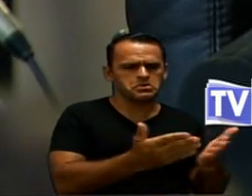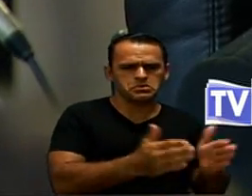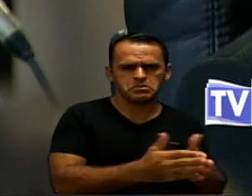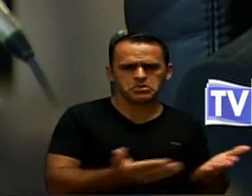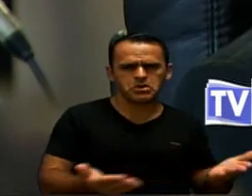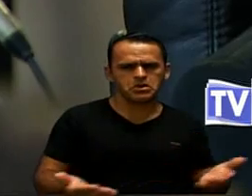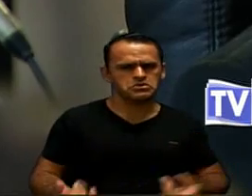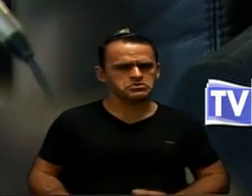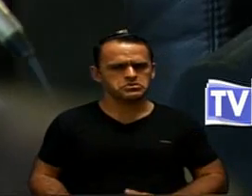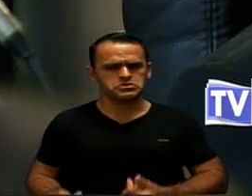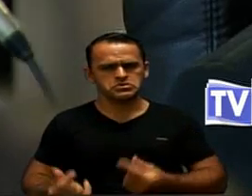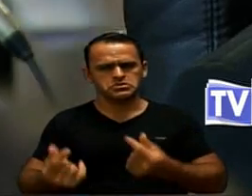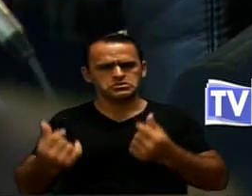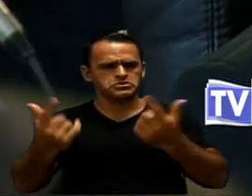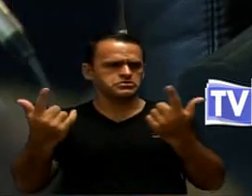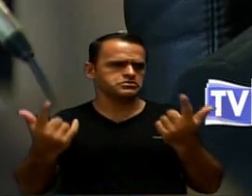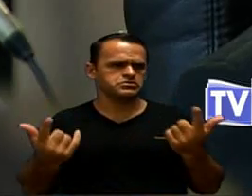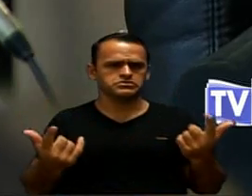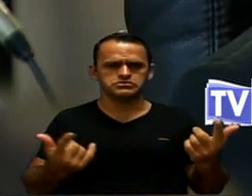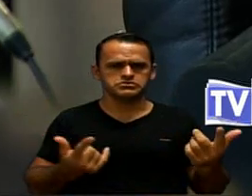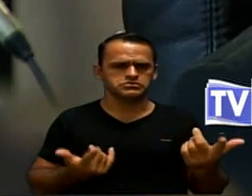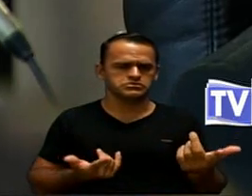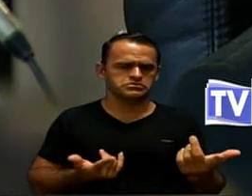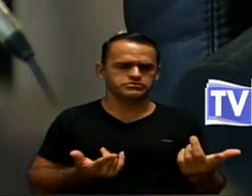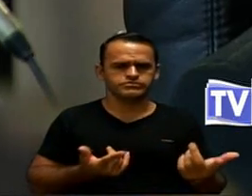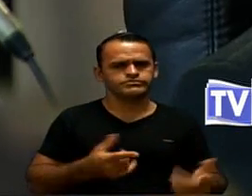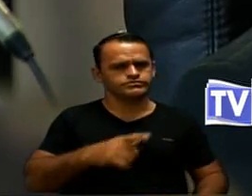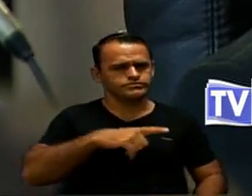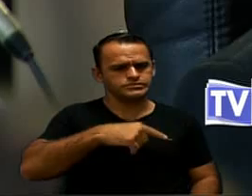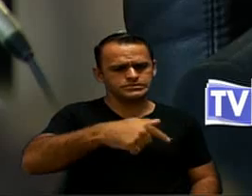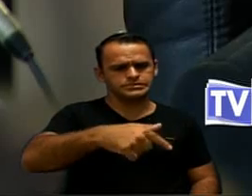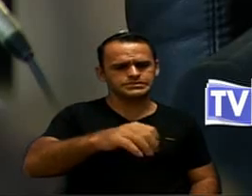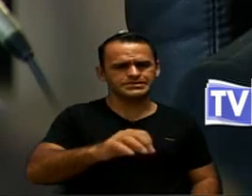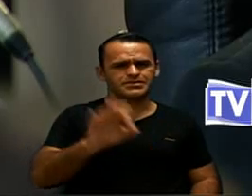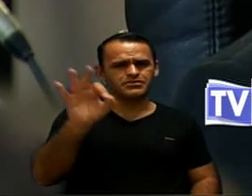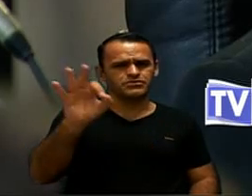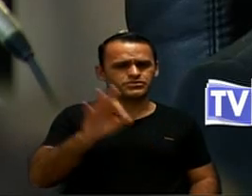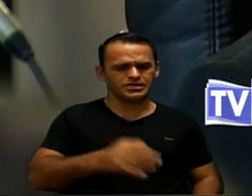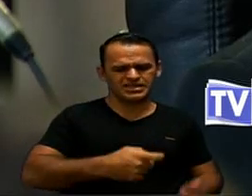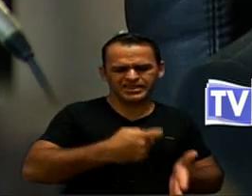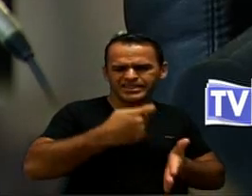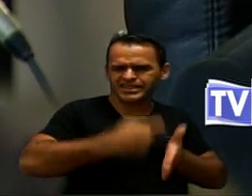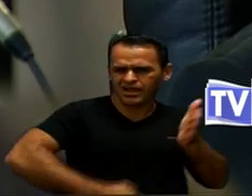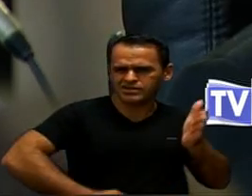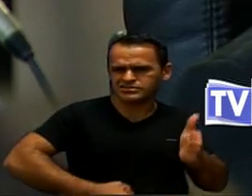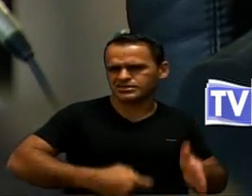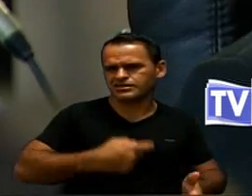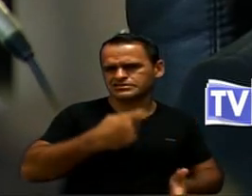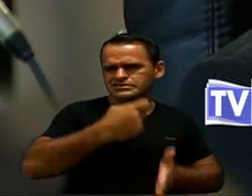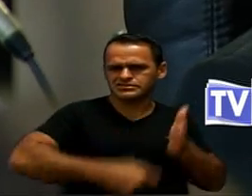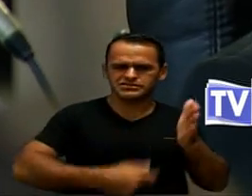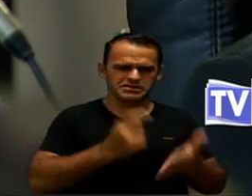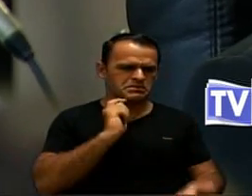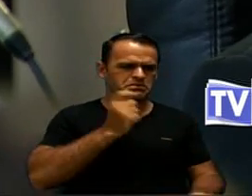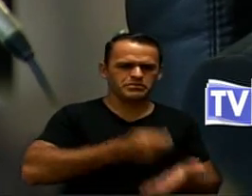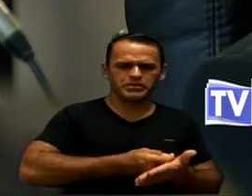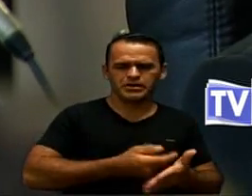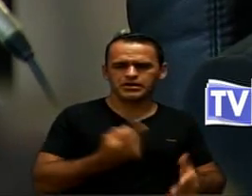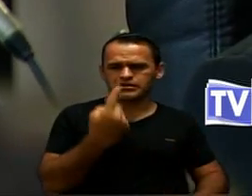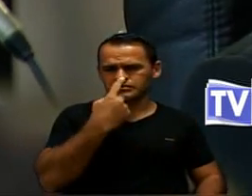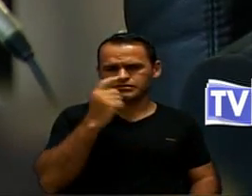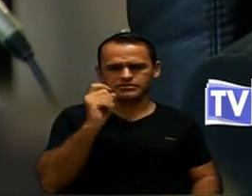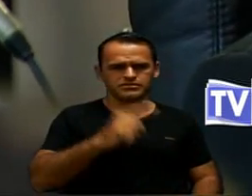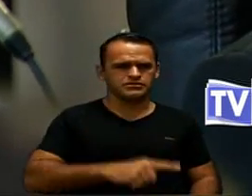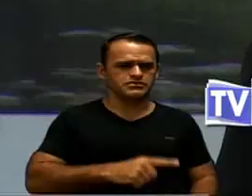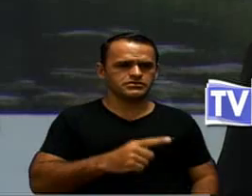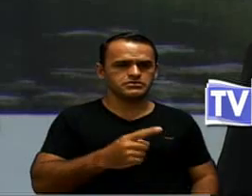popular, que aumentar em mais de 70% o valor da cobrança da taxa de lixo, e o pequeno comércio e serviço